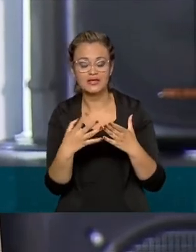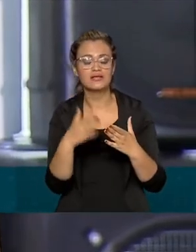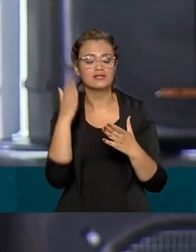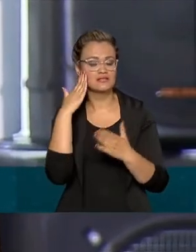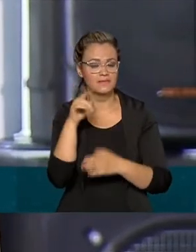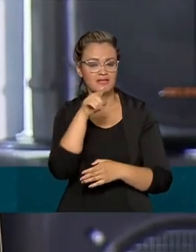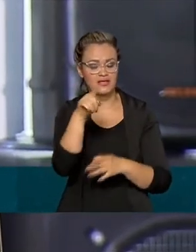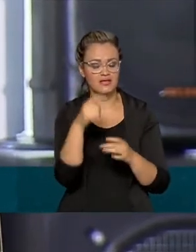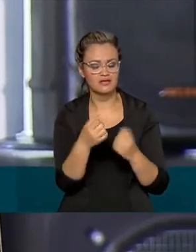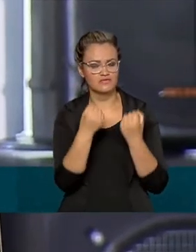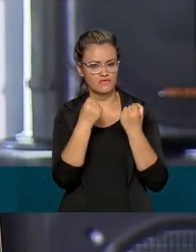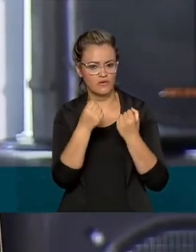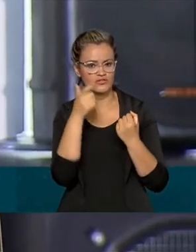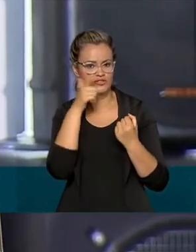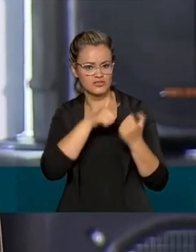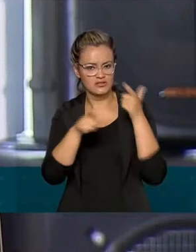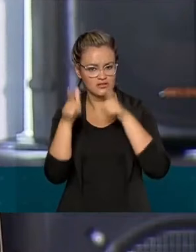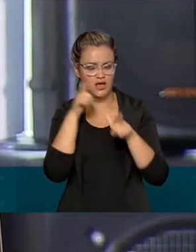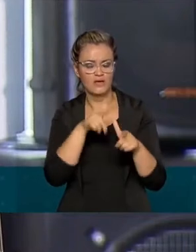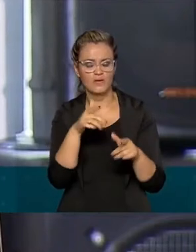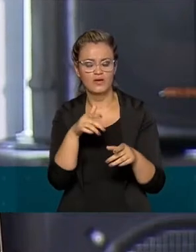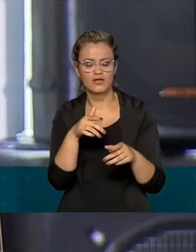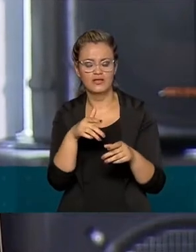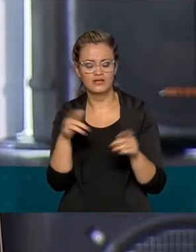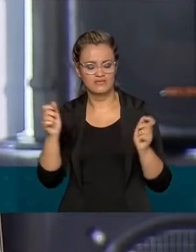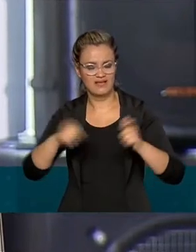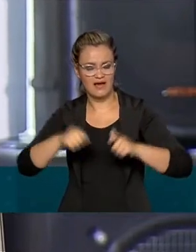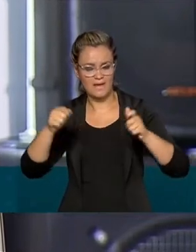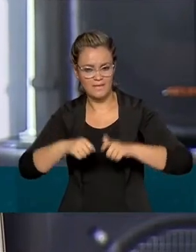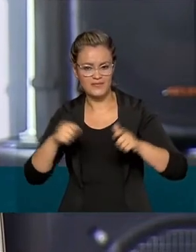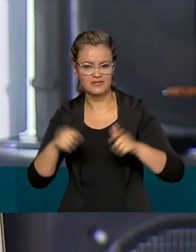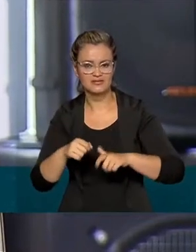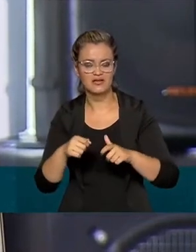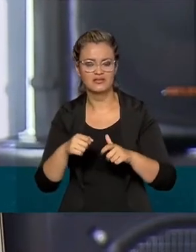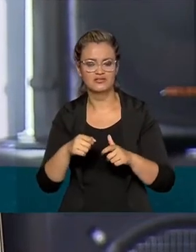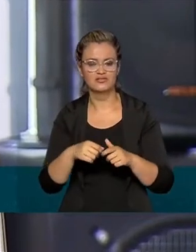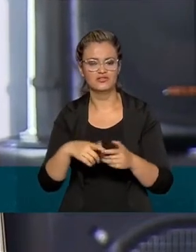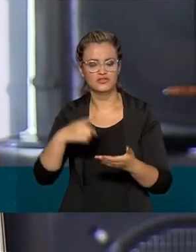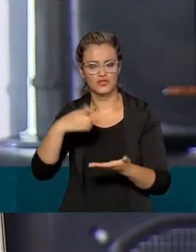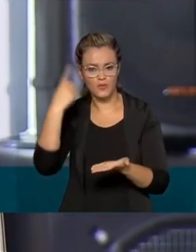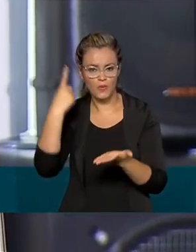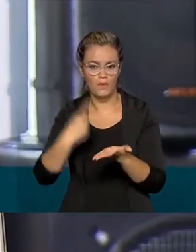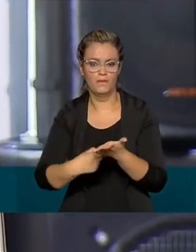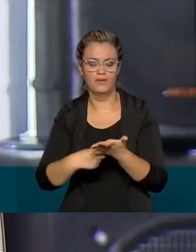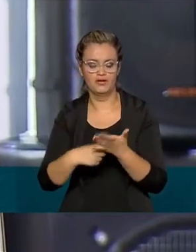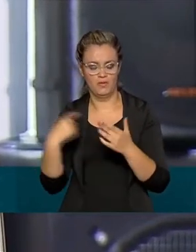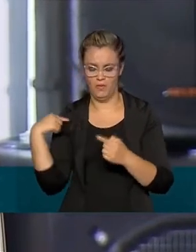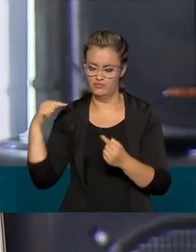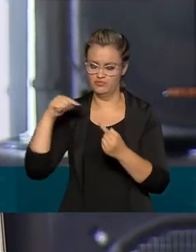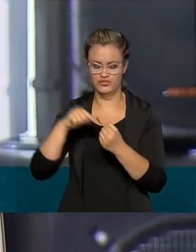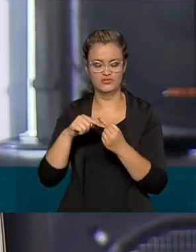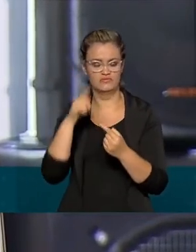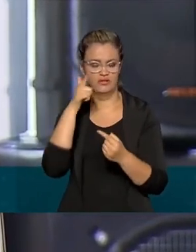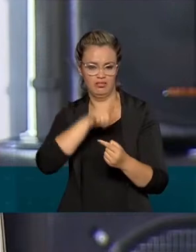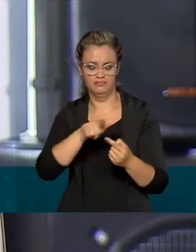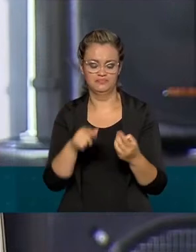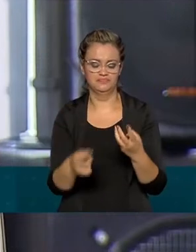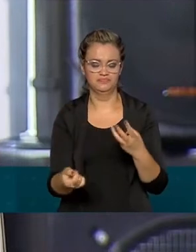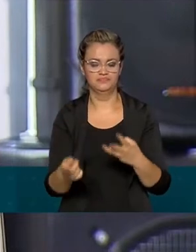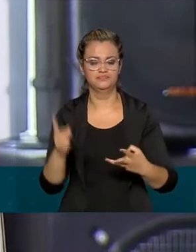sempre fortalecer e ampliar a sua capacidade de cumprir as suas missões